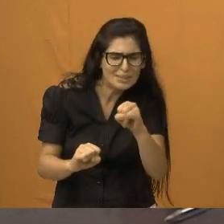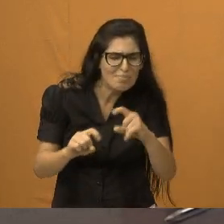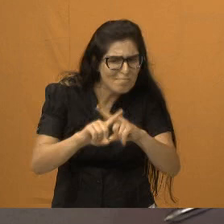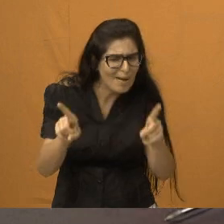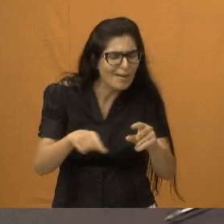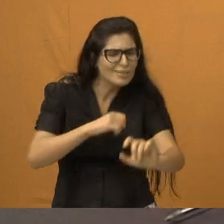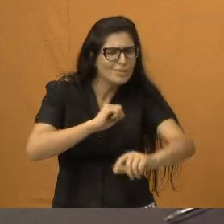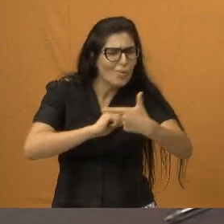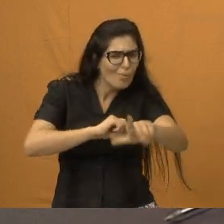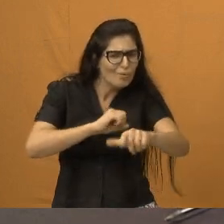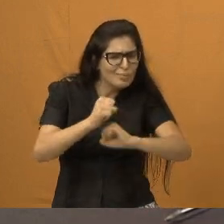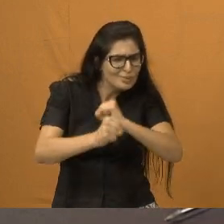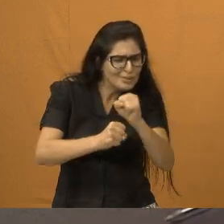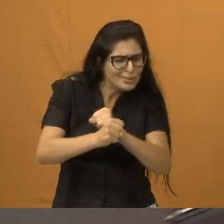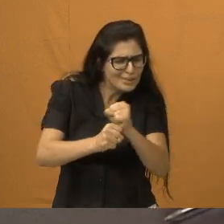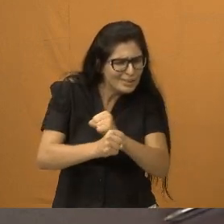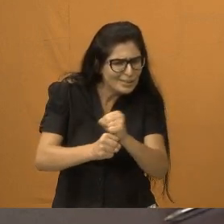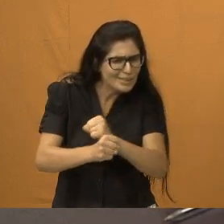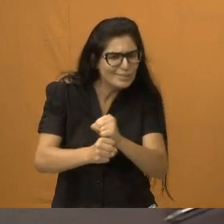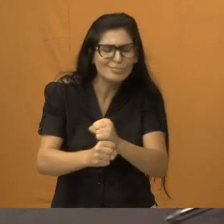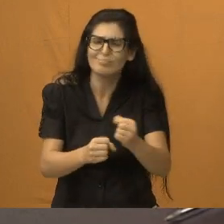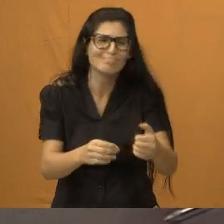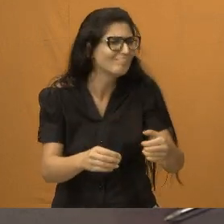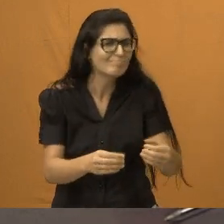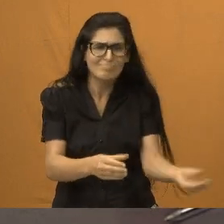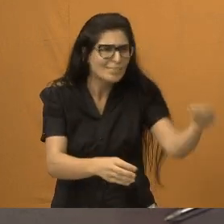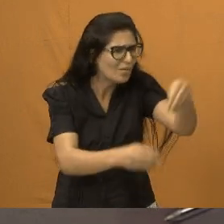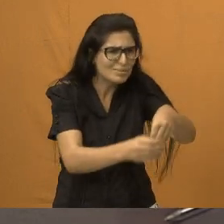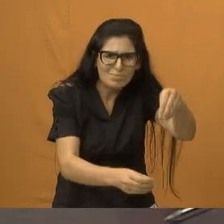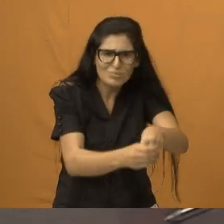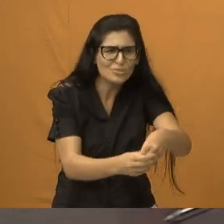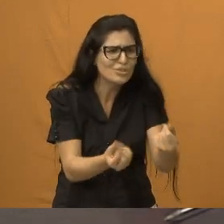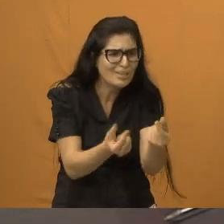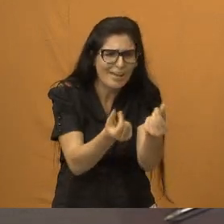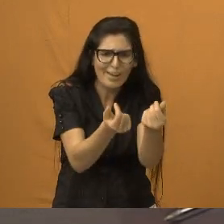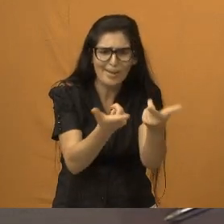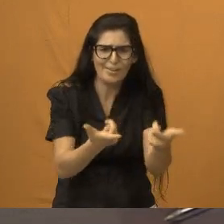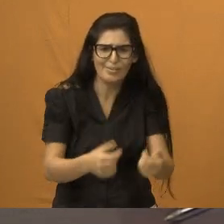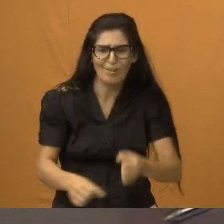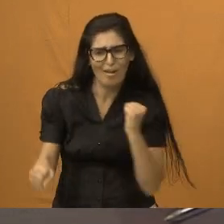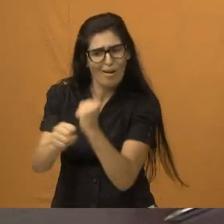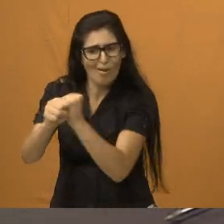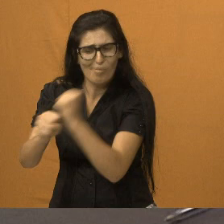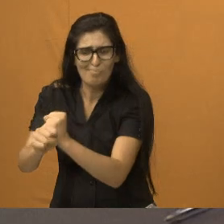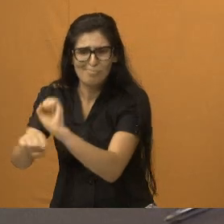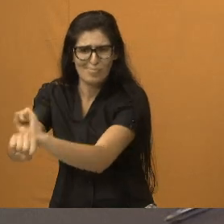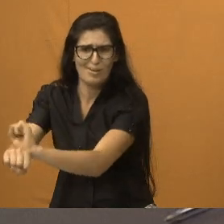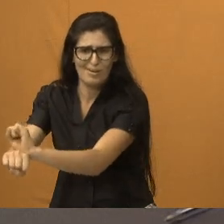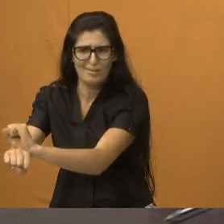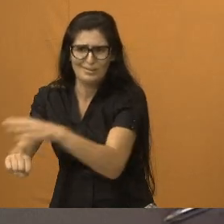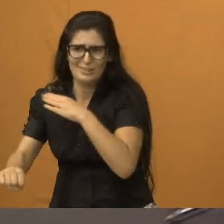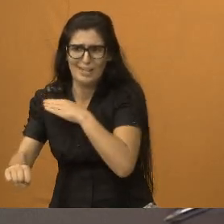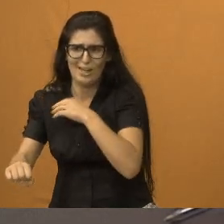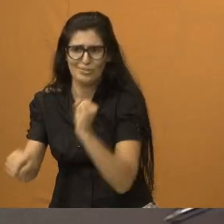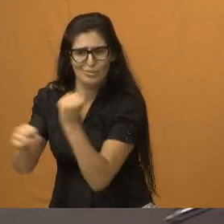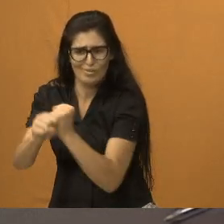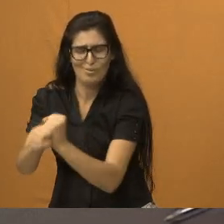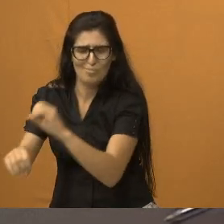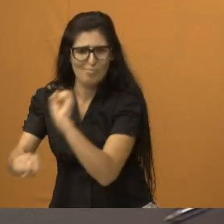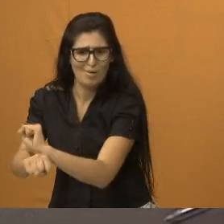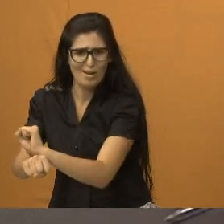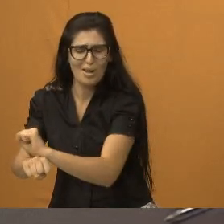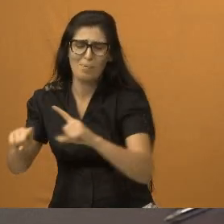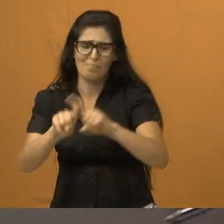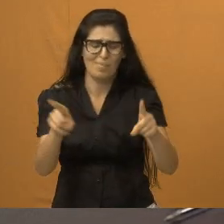ano e o governo não deposita o dinheiro. A obra não é feita, obviamente não é computada. Agora, o que você está falando são os